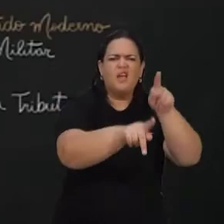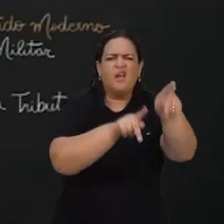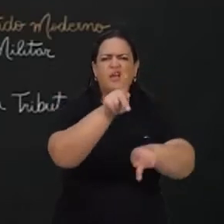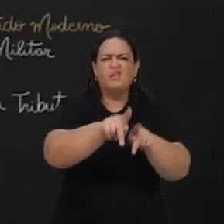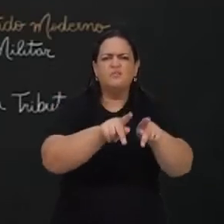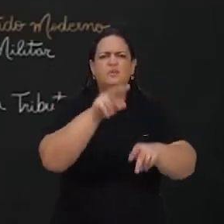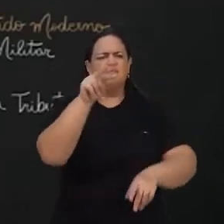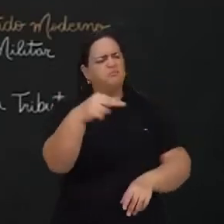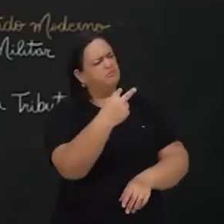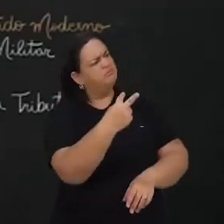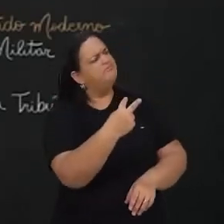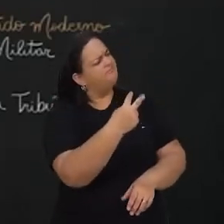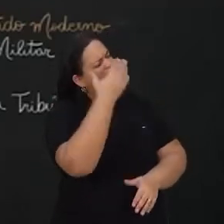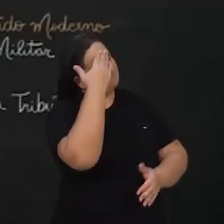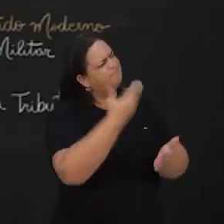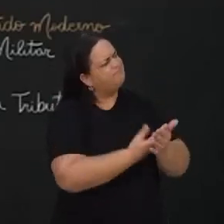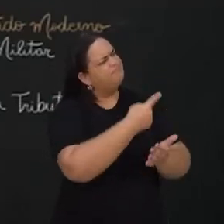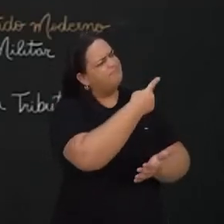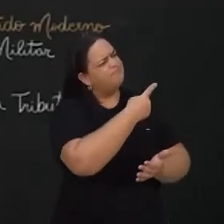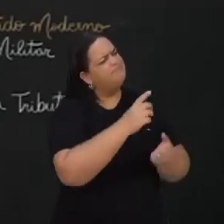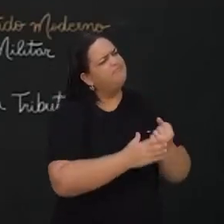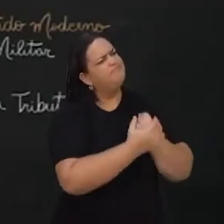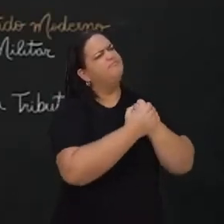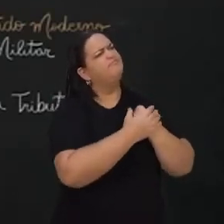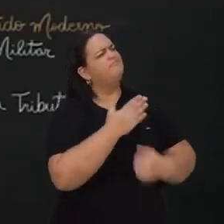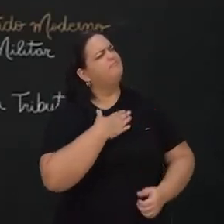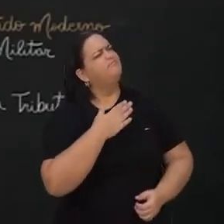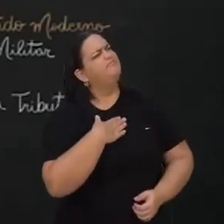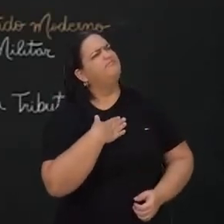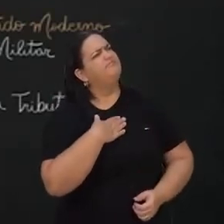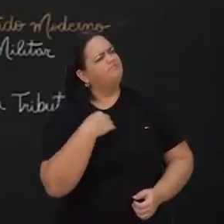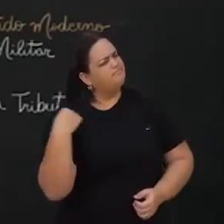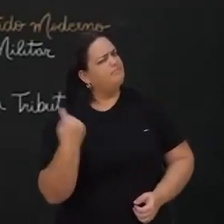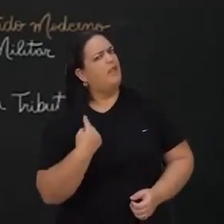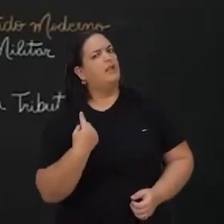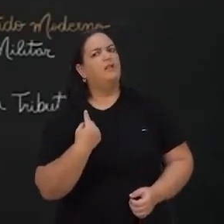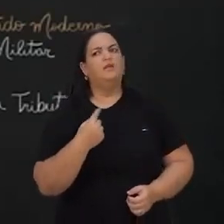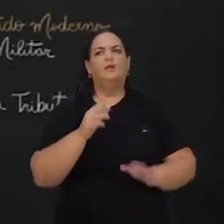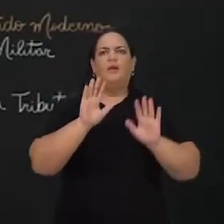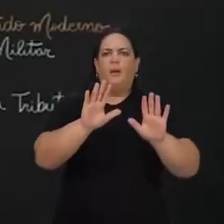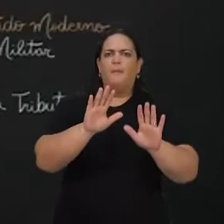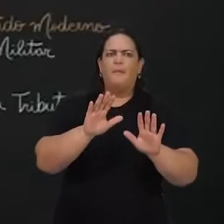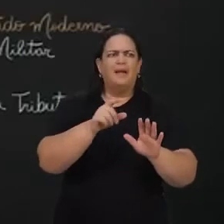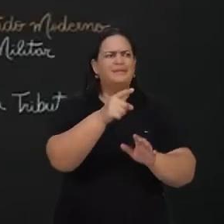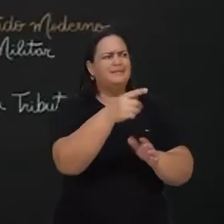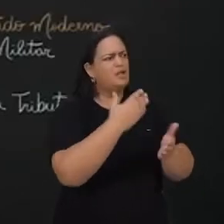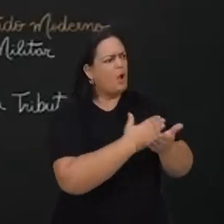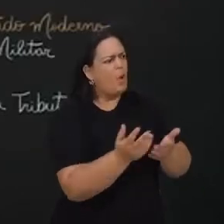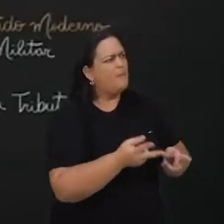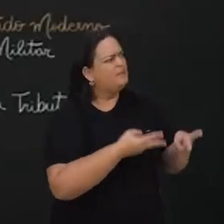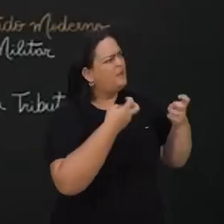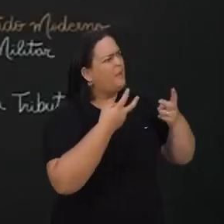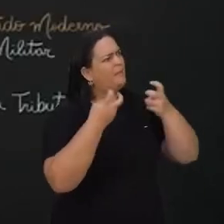sentiam protegidos por essa relação. Quando está rolando guerra, acontece a peste